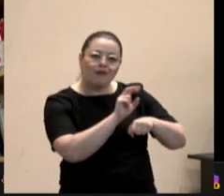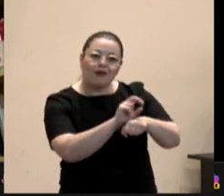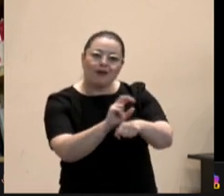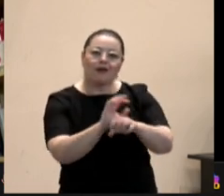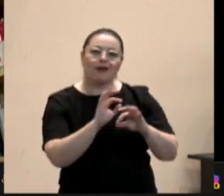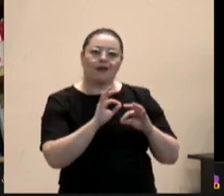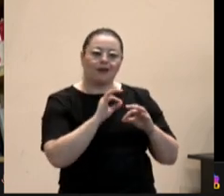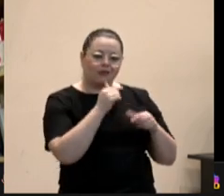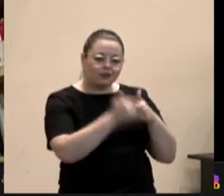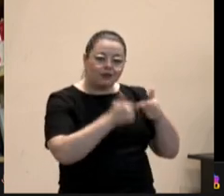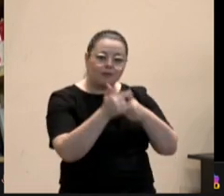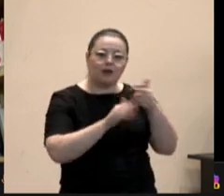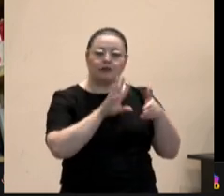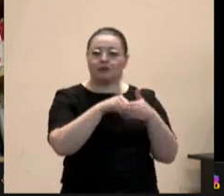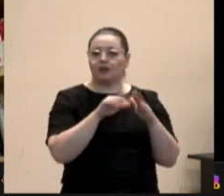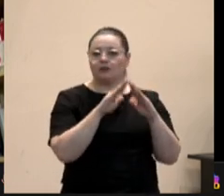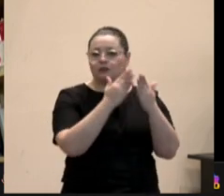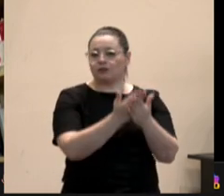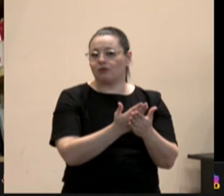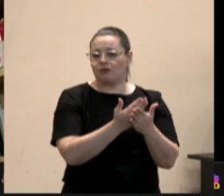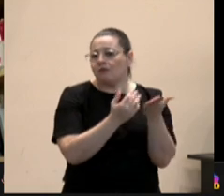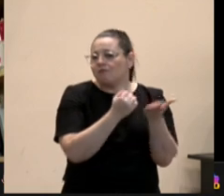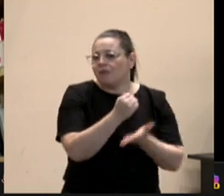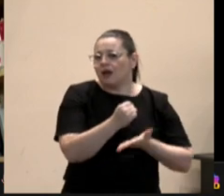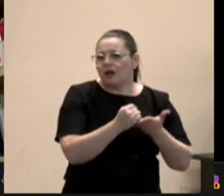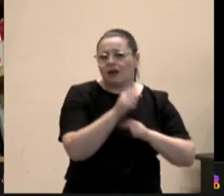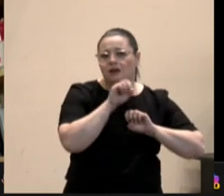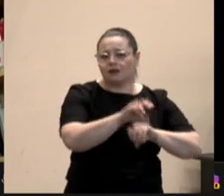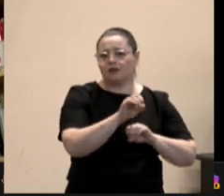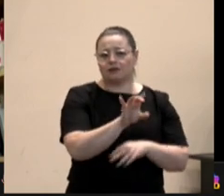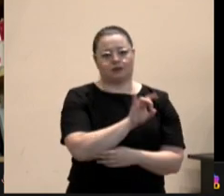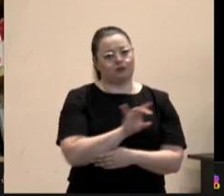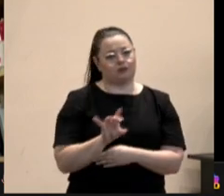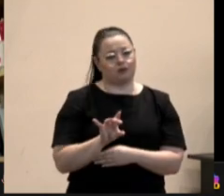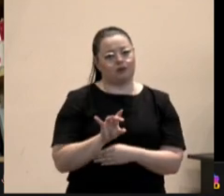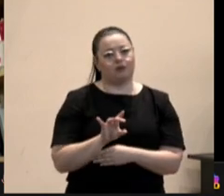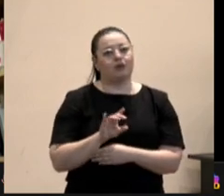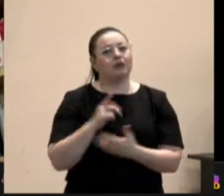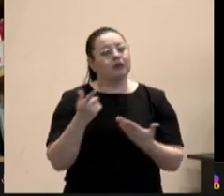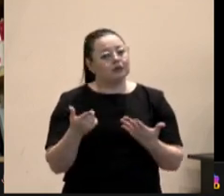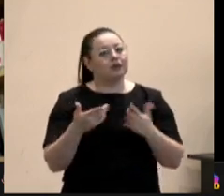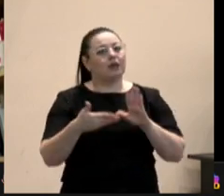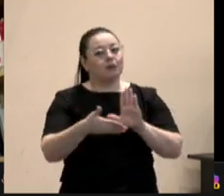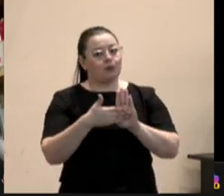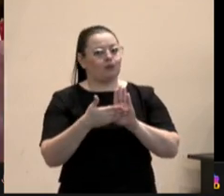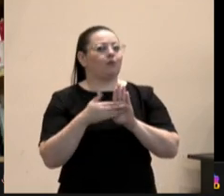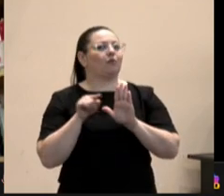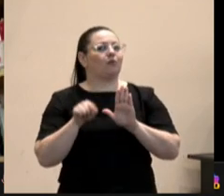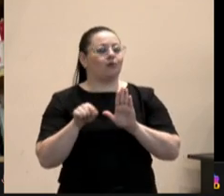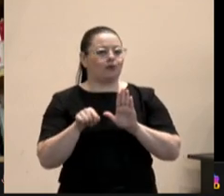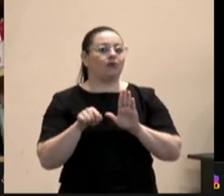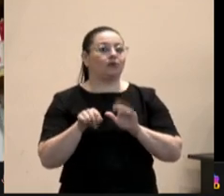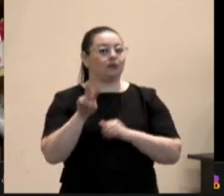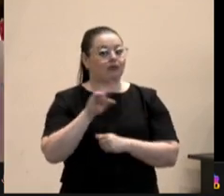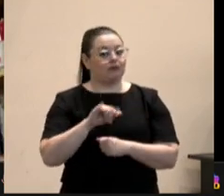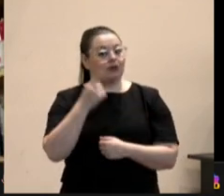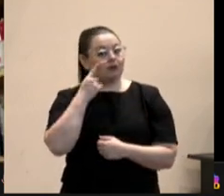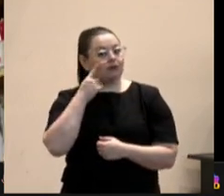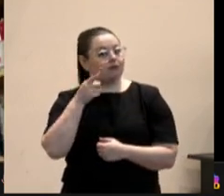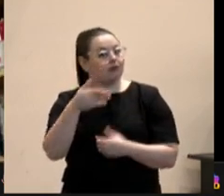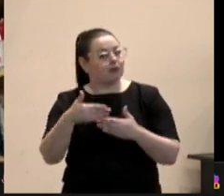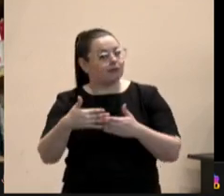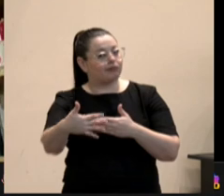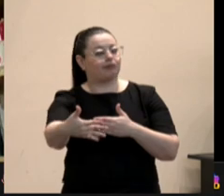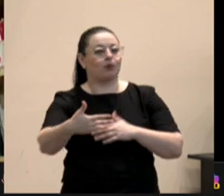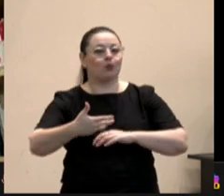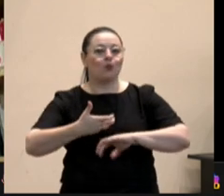educação básica. E aí depois essa meta vai se, a proposta, né, ela no plano vai tramitar no Congresso, vão ter, mas eu